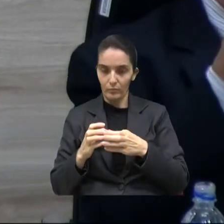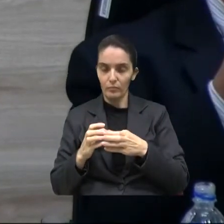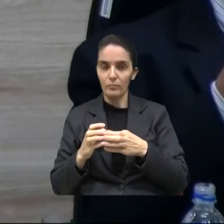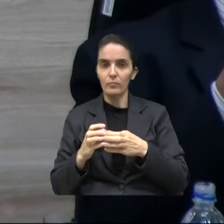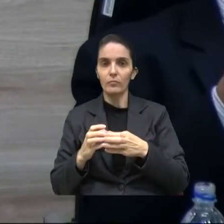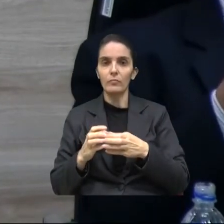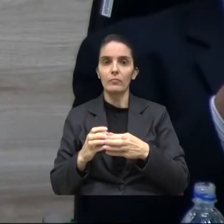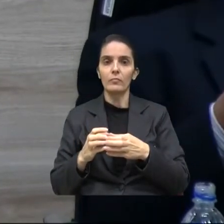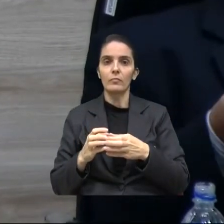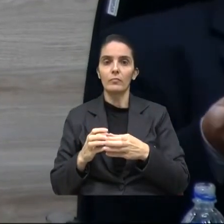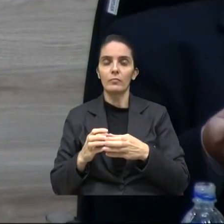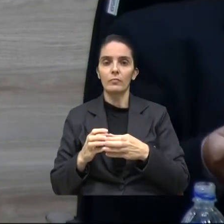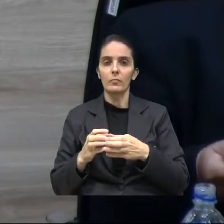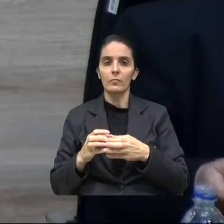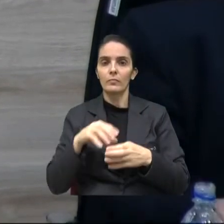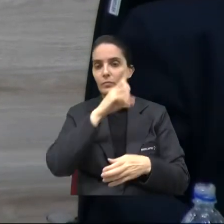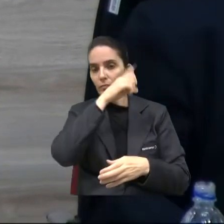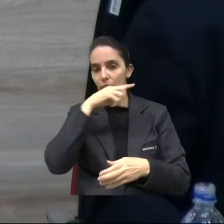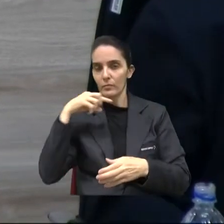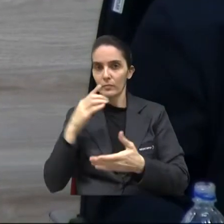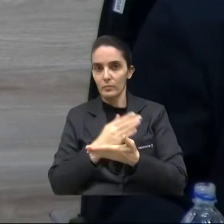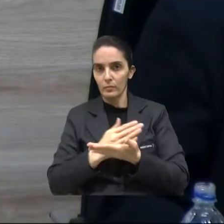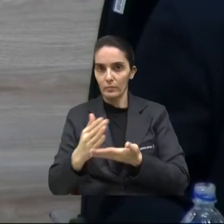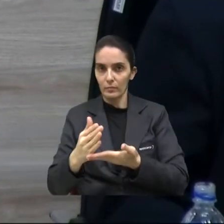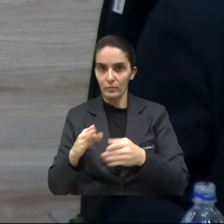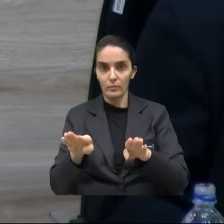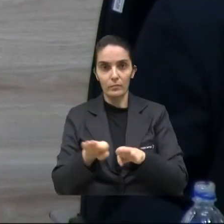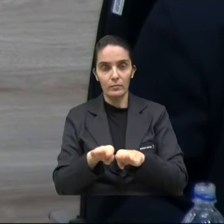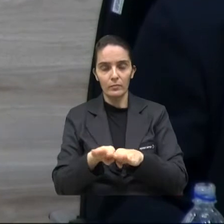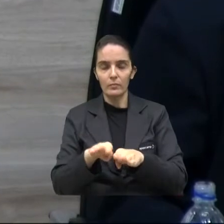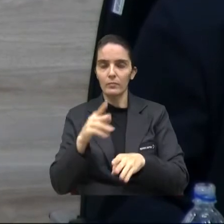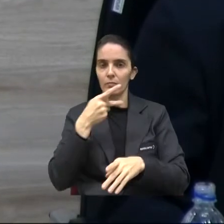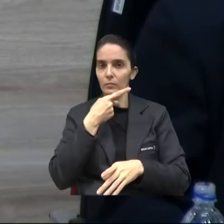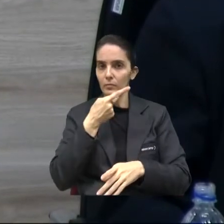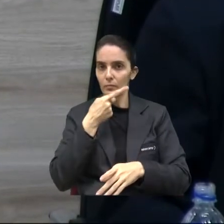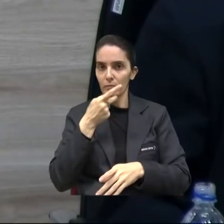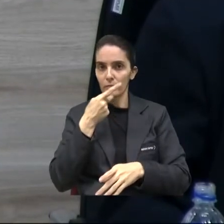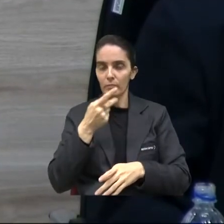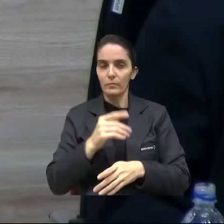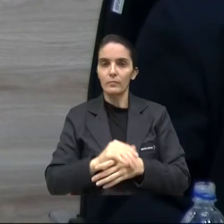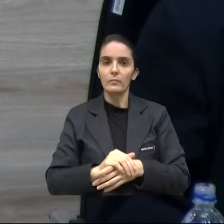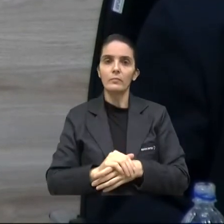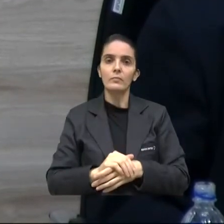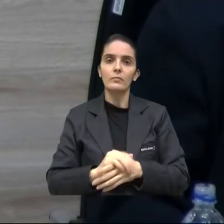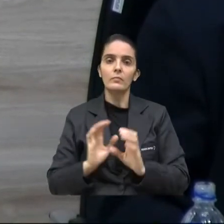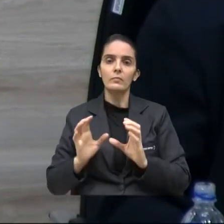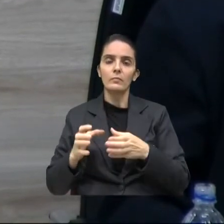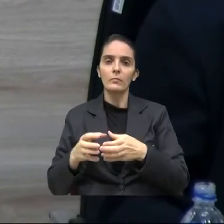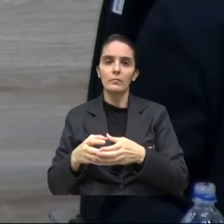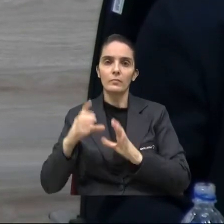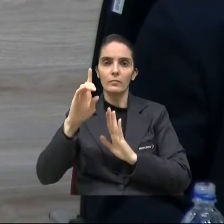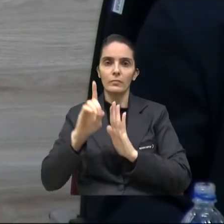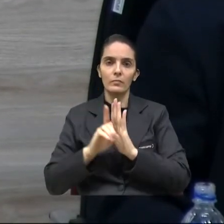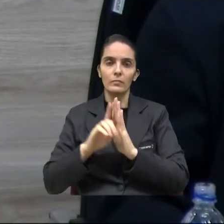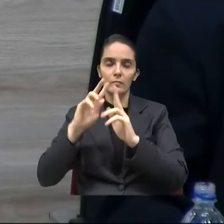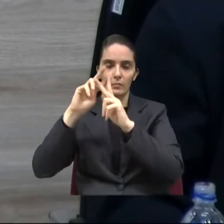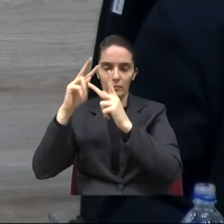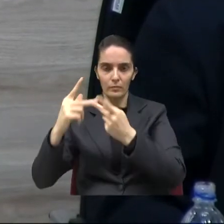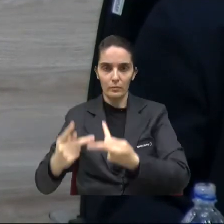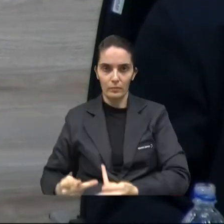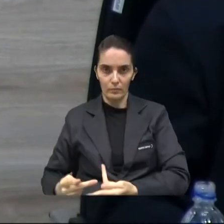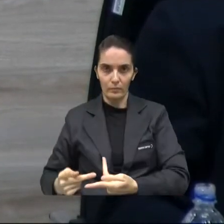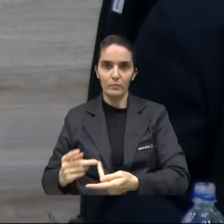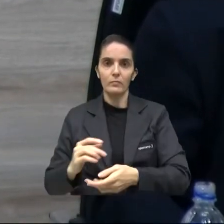assumiu essa comissão, a gente queria também desmistificar essa questão da atuação da Comissão de Direitos Humanos.